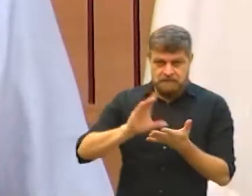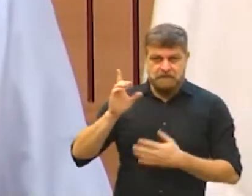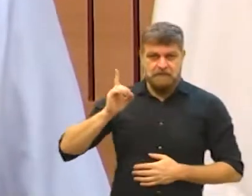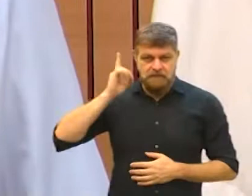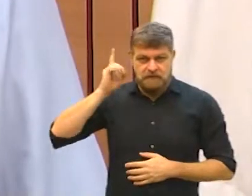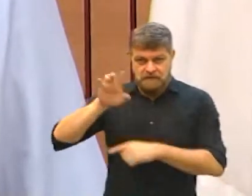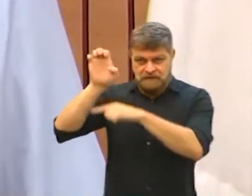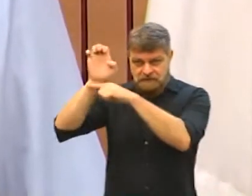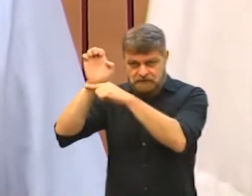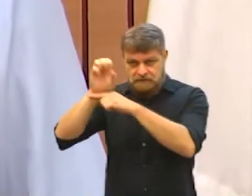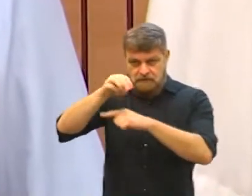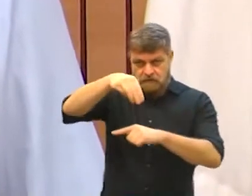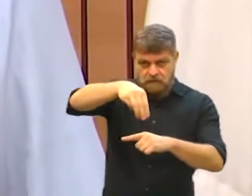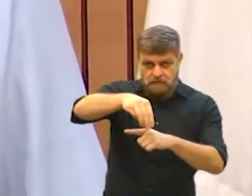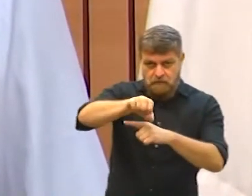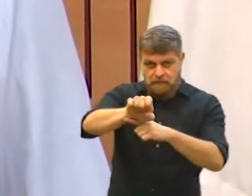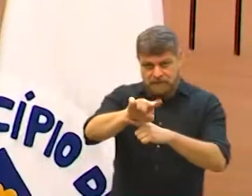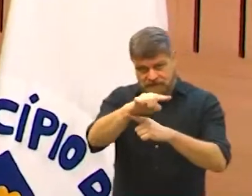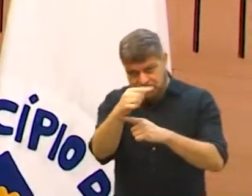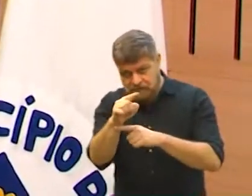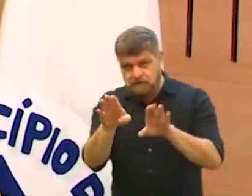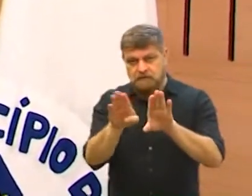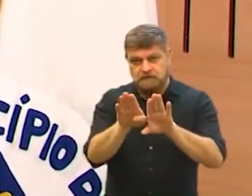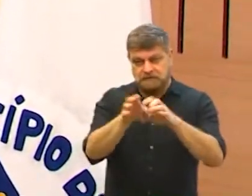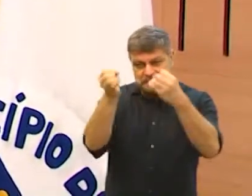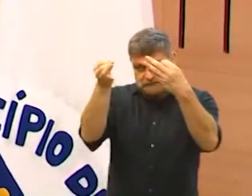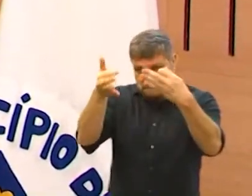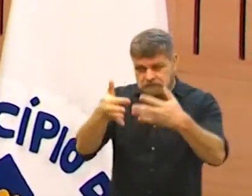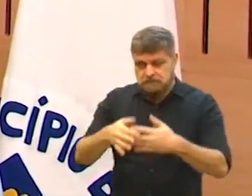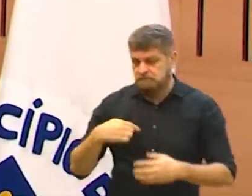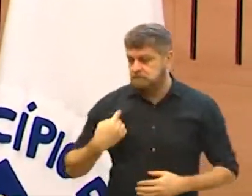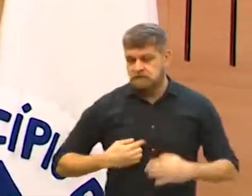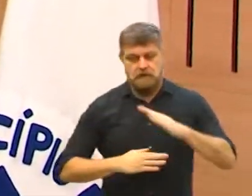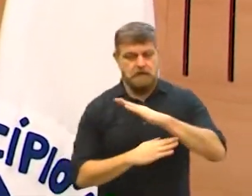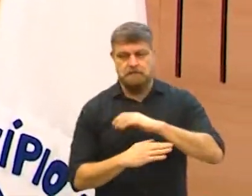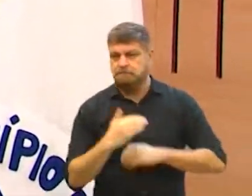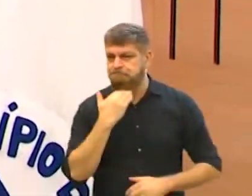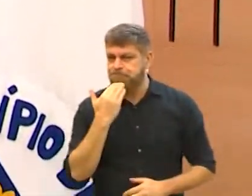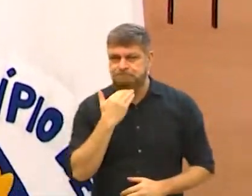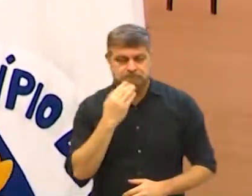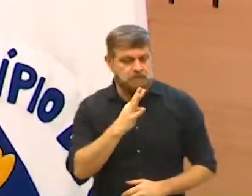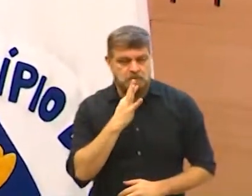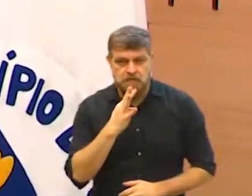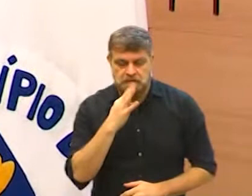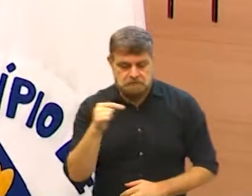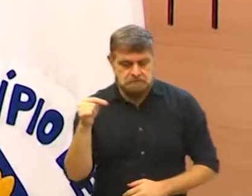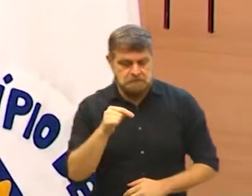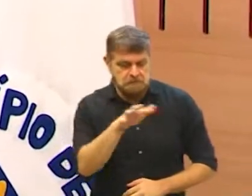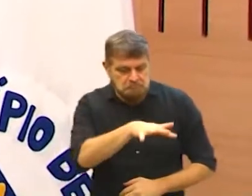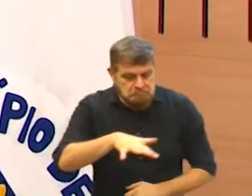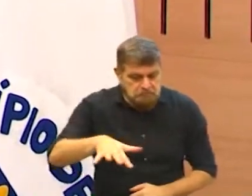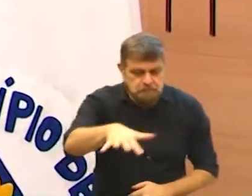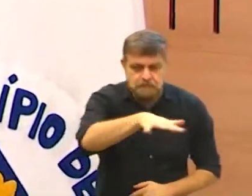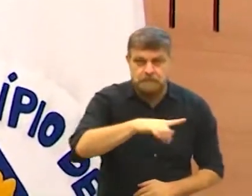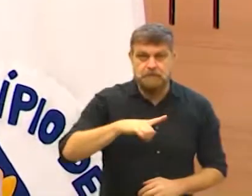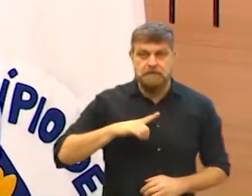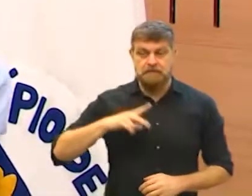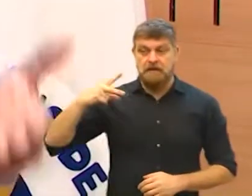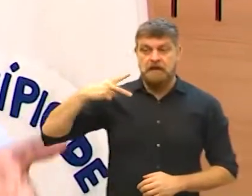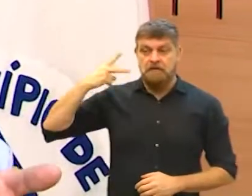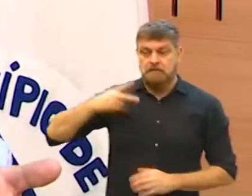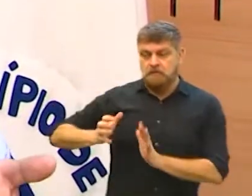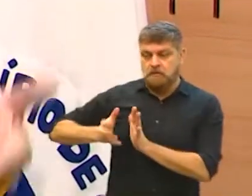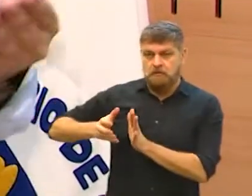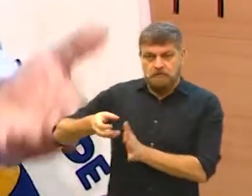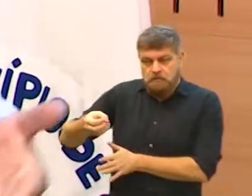parlamentares. O deputado estadual Ricardo Melão também comentou o encontro. Não conhecia a Câmara aqui, as instalações. Agora